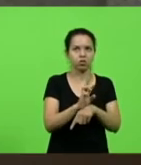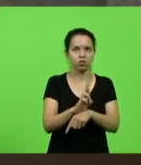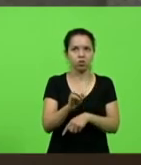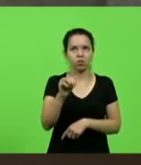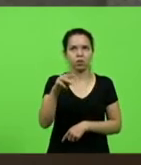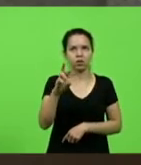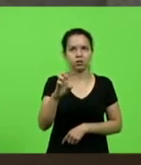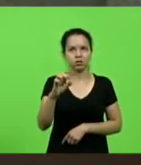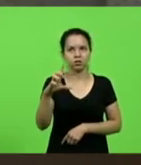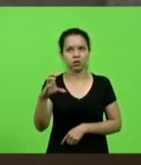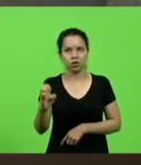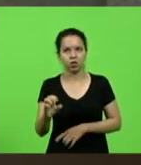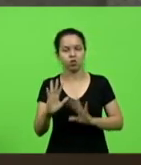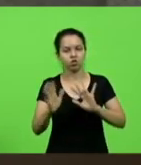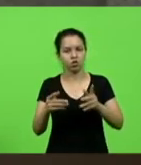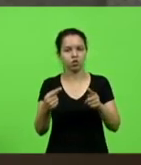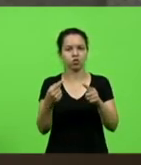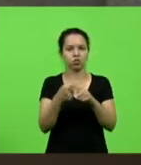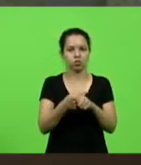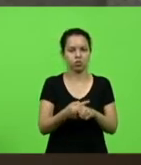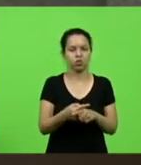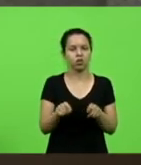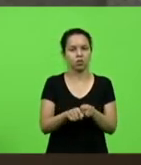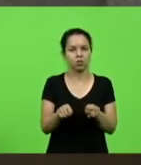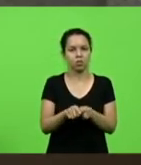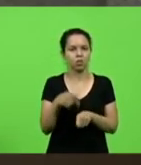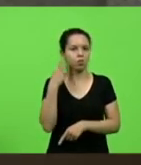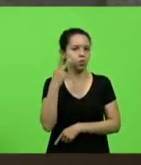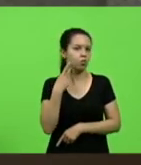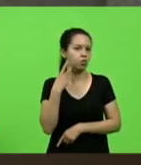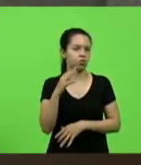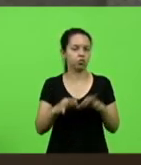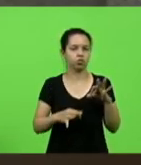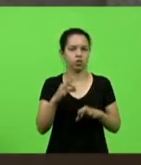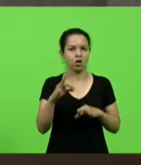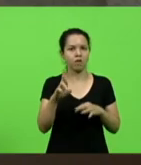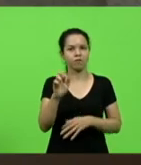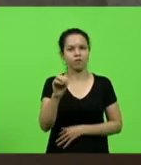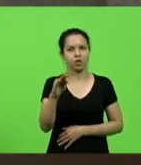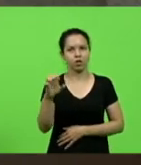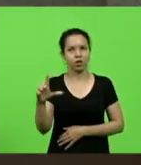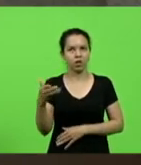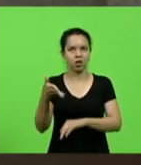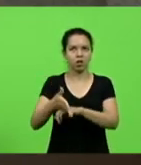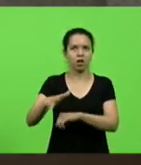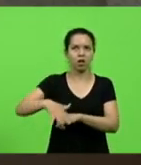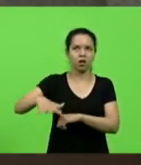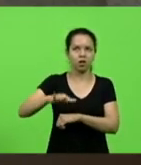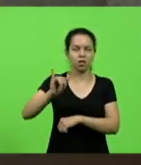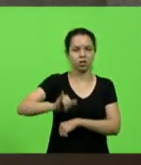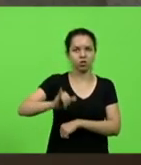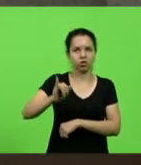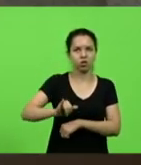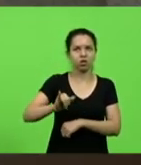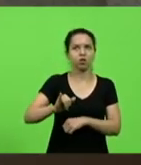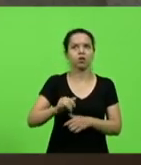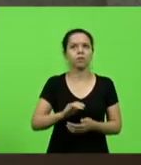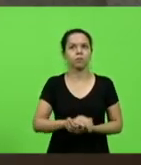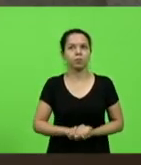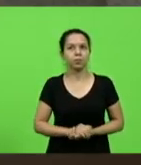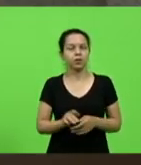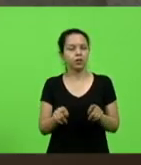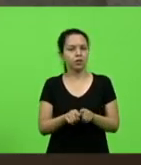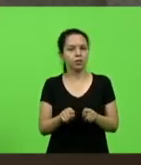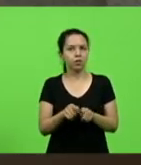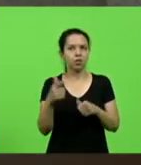anteriormente falou, ao nosso promotor de justiça, doutor Rafael, né, que atua lá na comarca de Itajaí, e também as outras falas